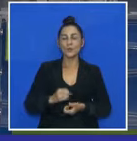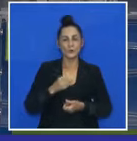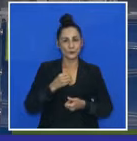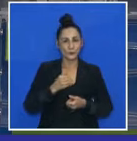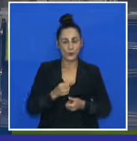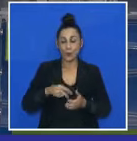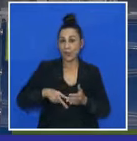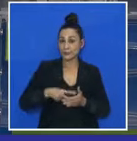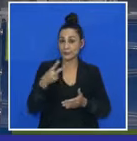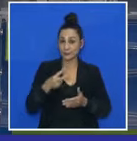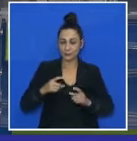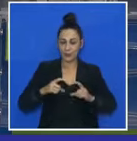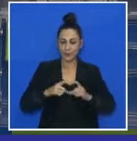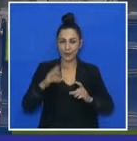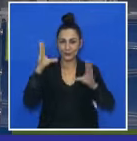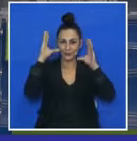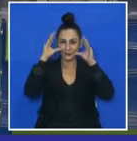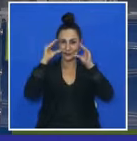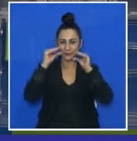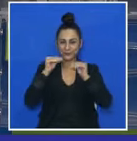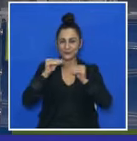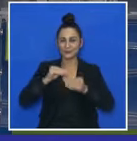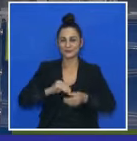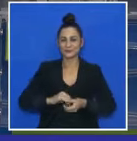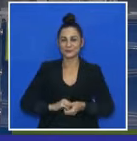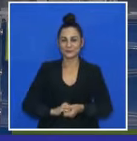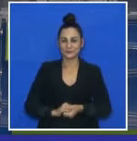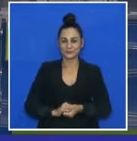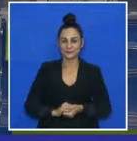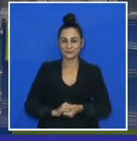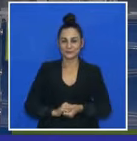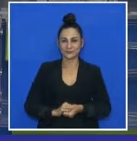Muito bem, a segunda bola da noite.